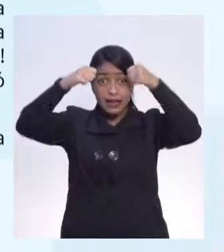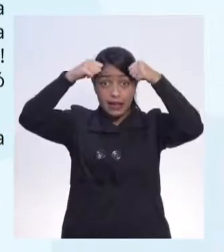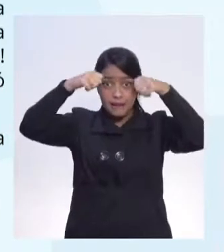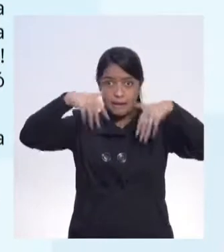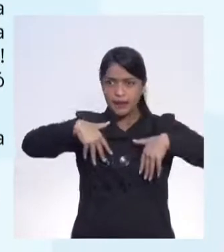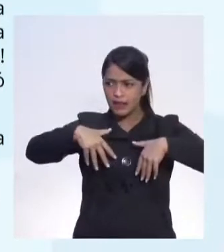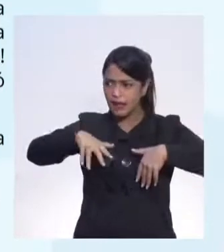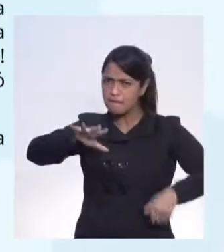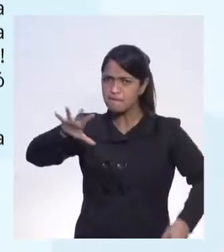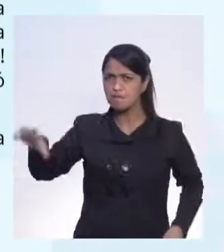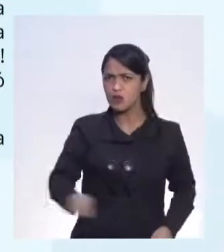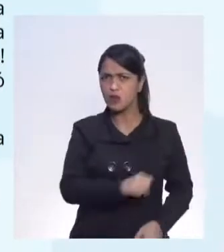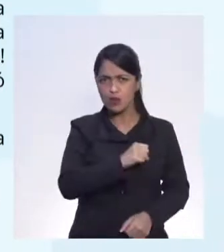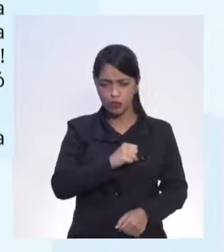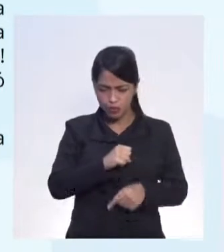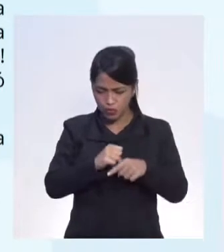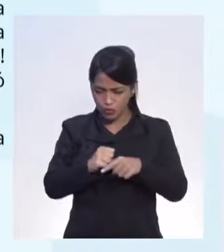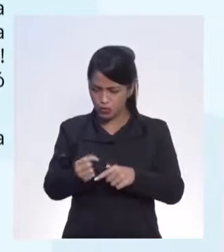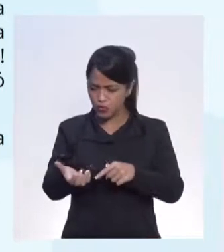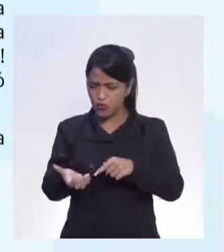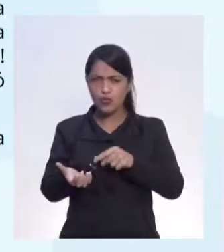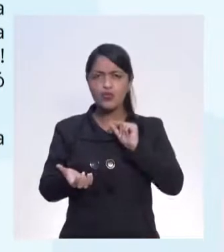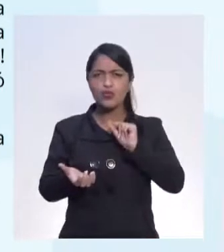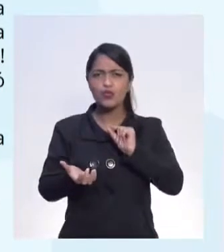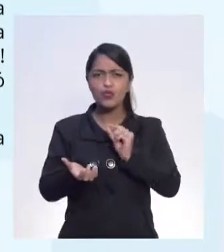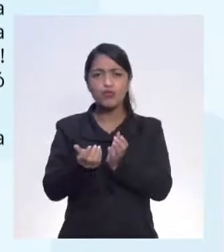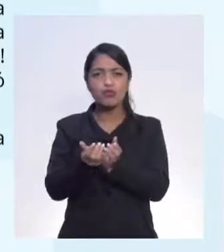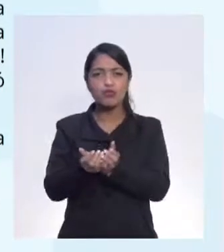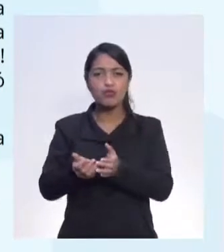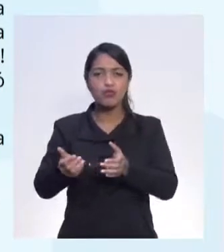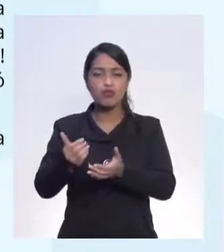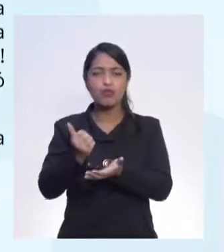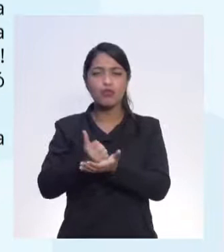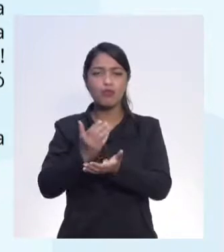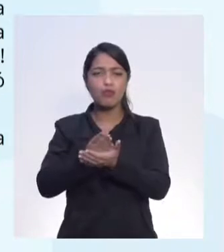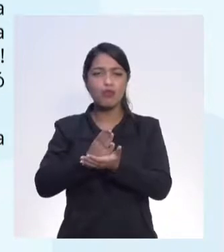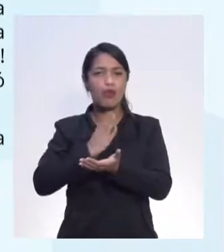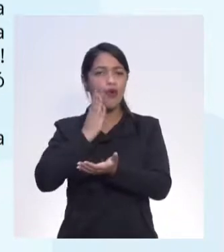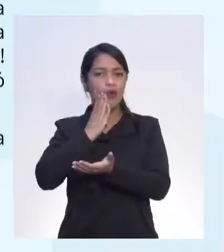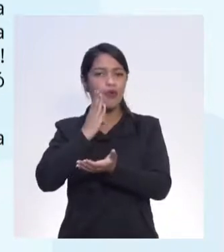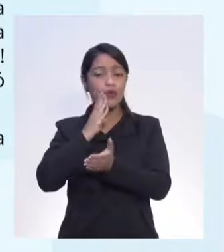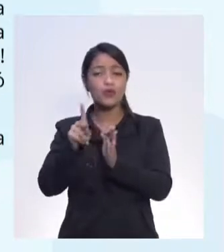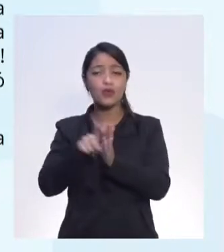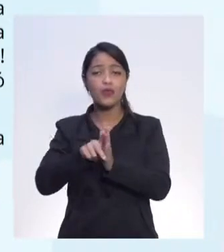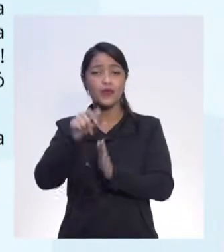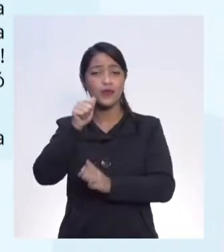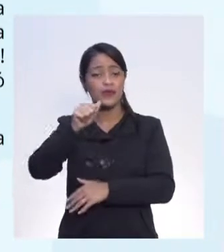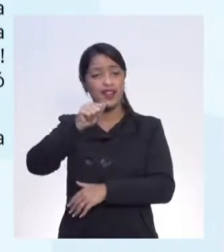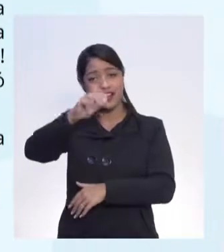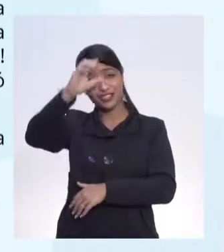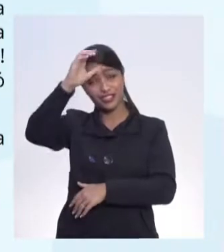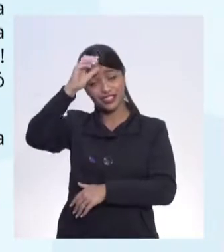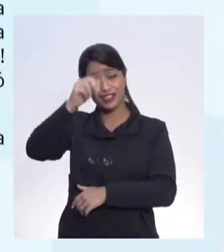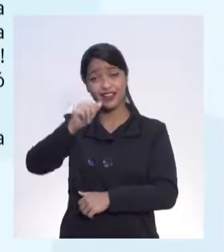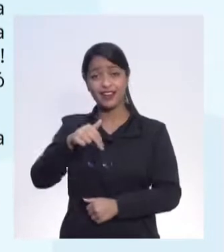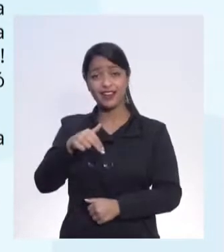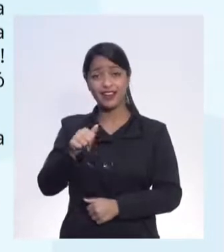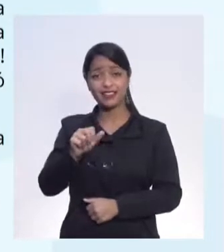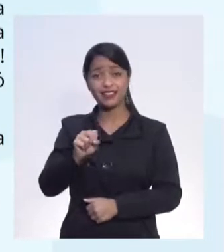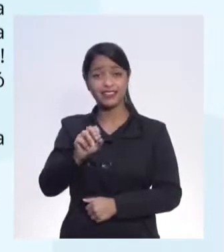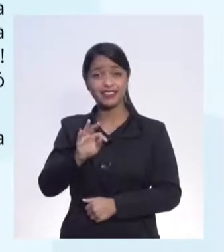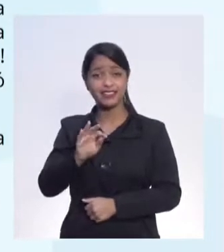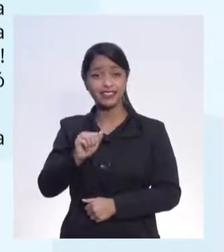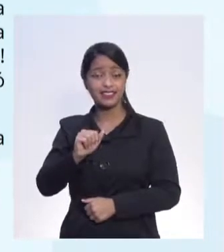mão. Era um bolinho. Era um bolinho de tia Anastácia. Que alegria! Aquele bolinho era a